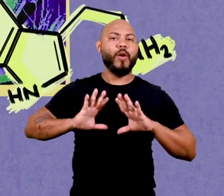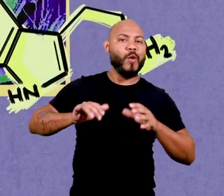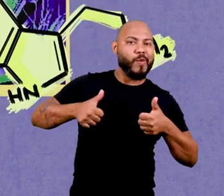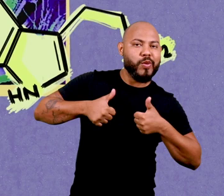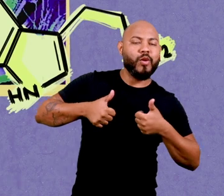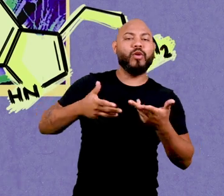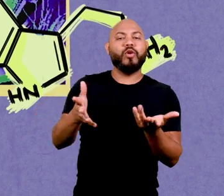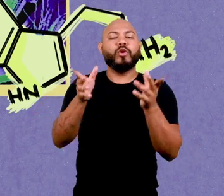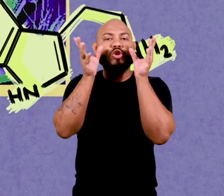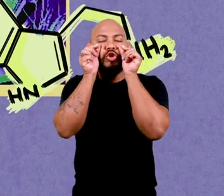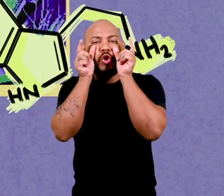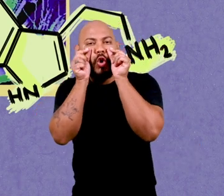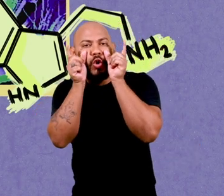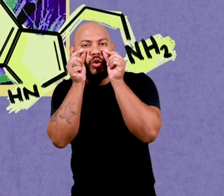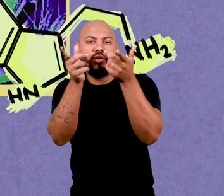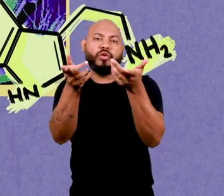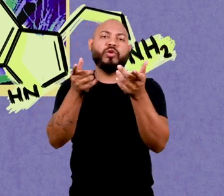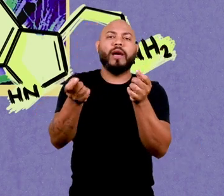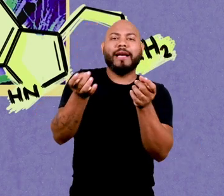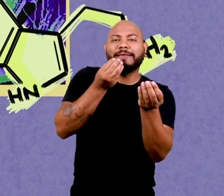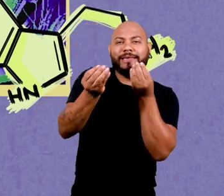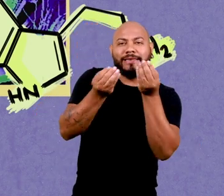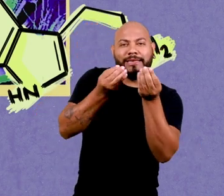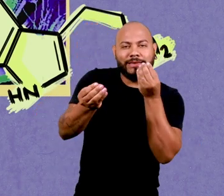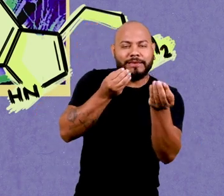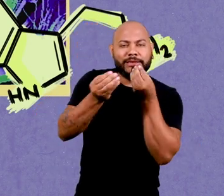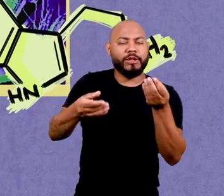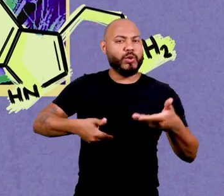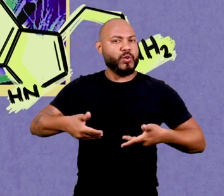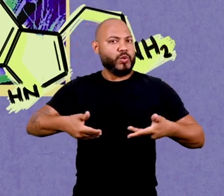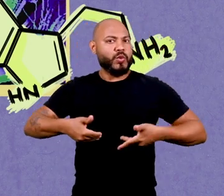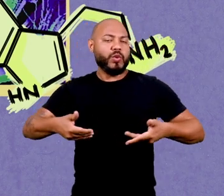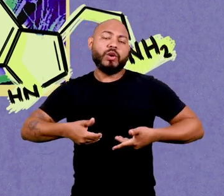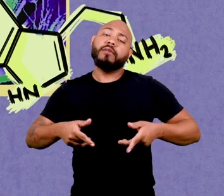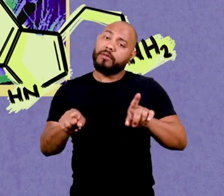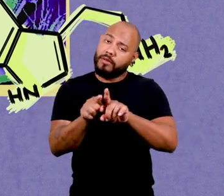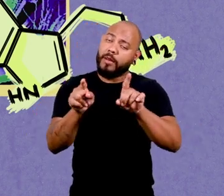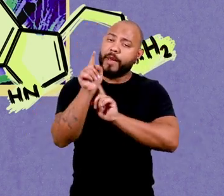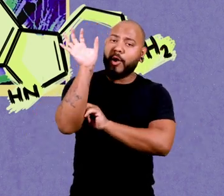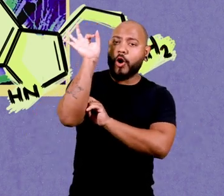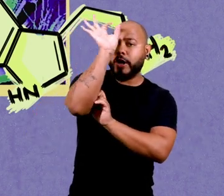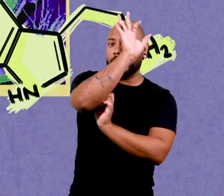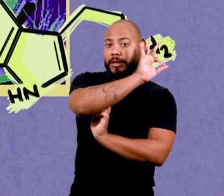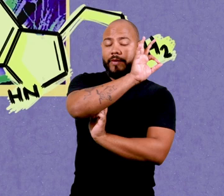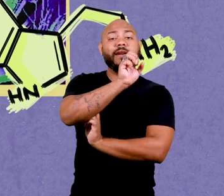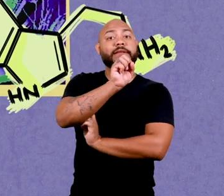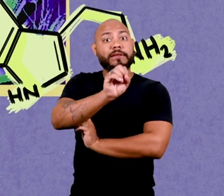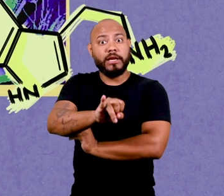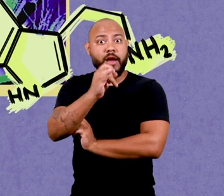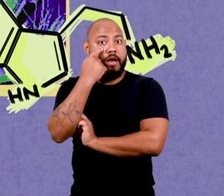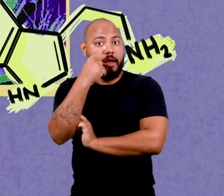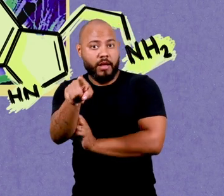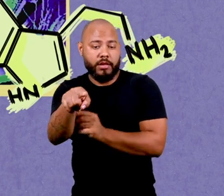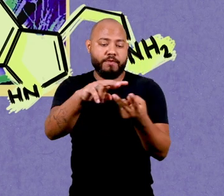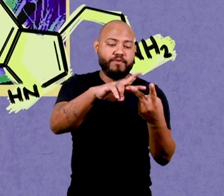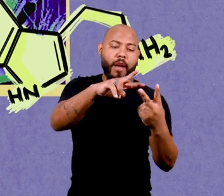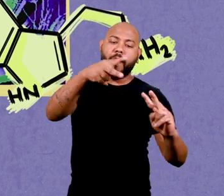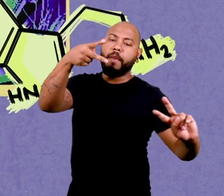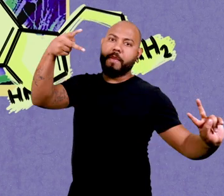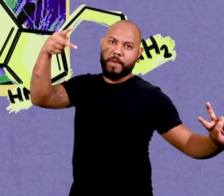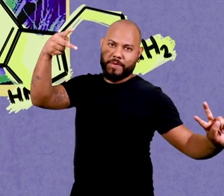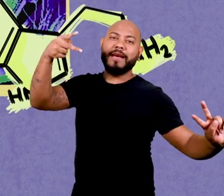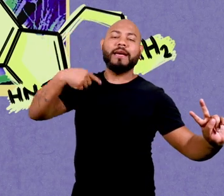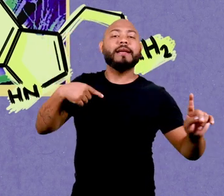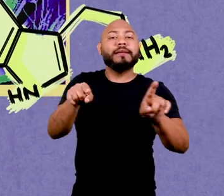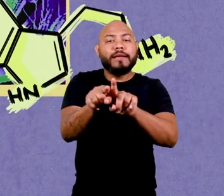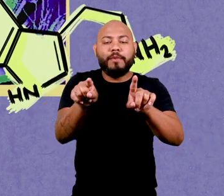do apetite, várias funções cognitivas que a gente tem. Se a gente olhar a molécula da DMT